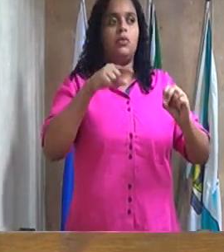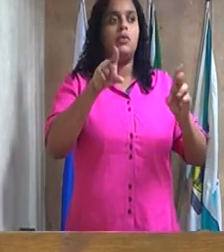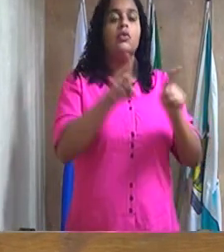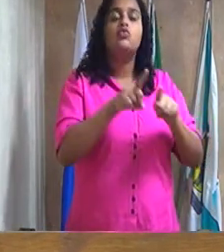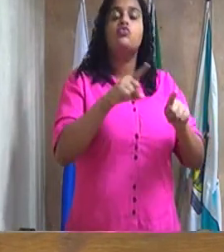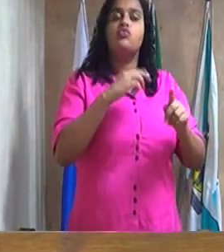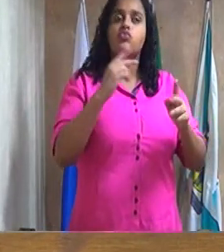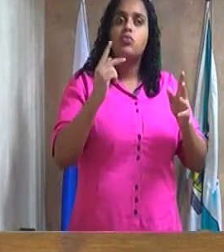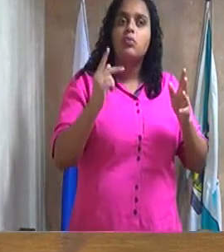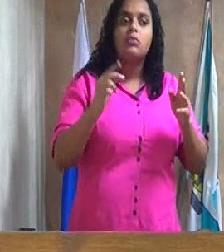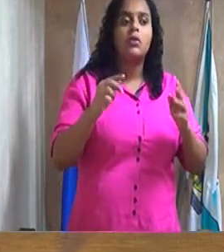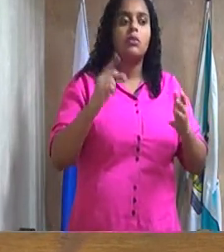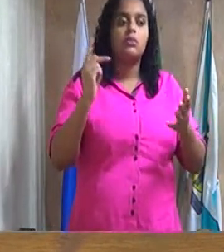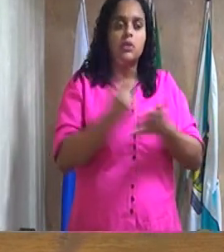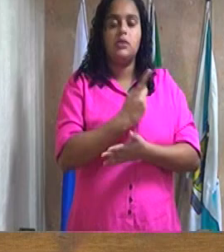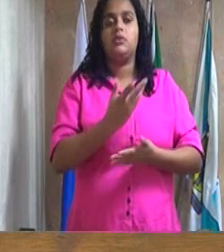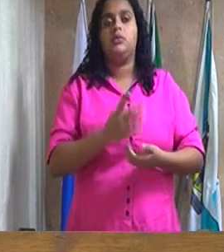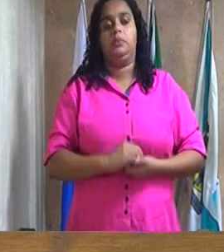sua